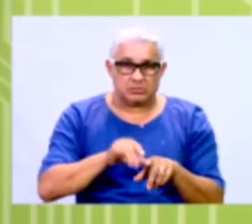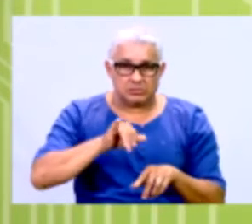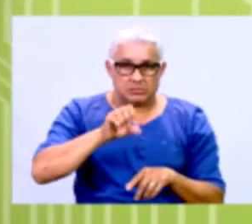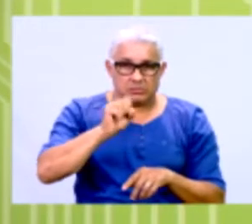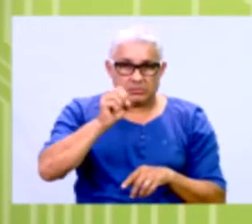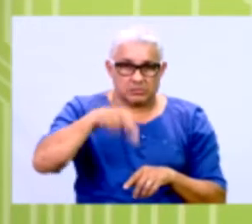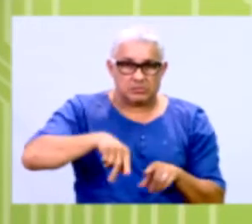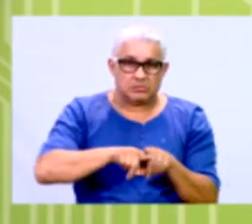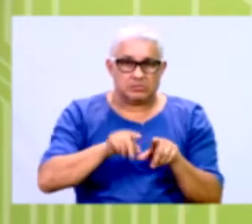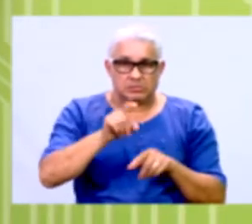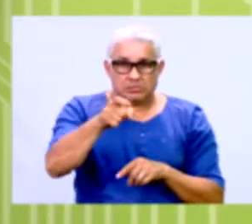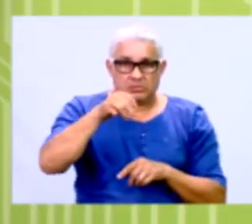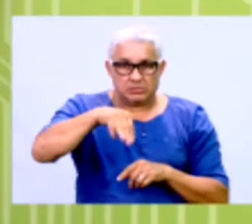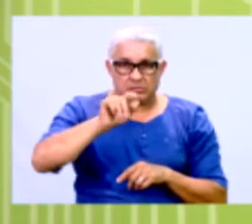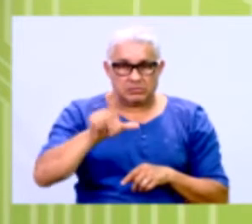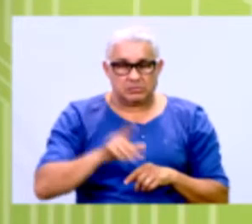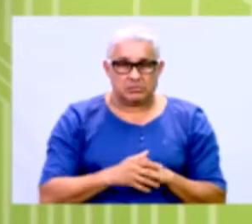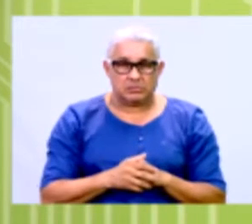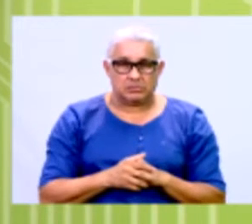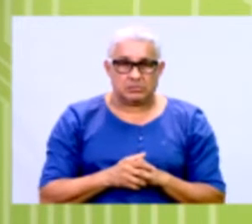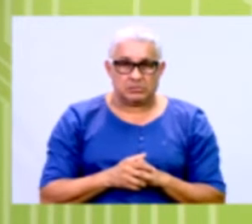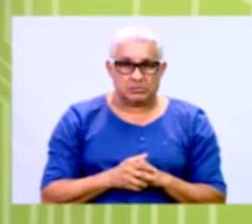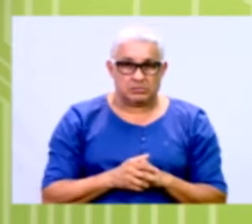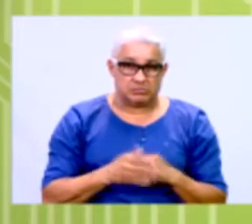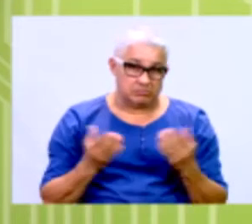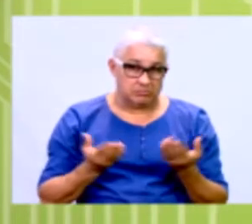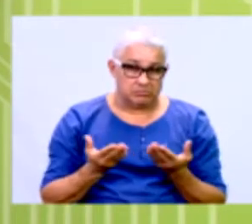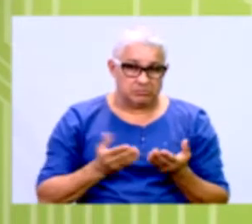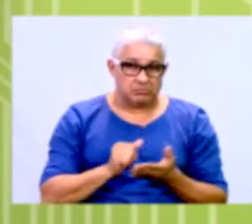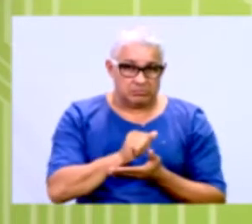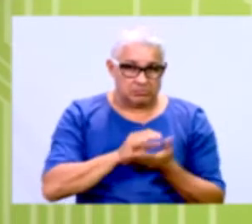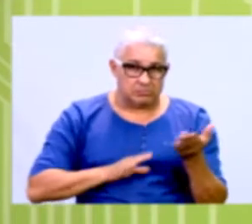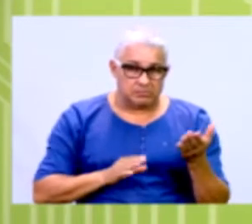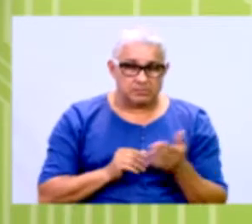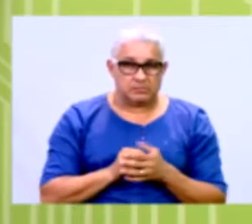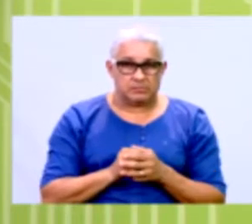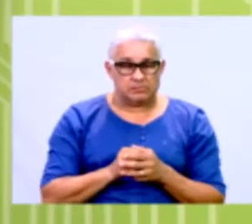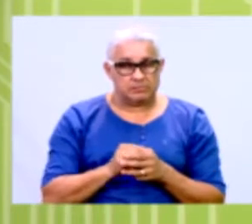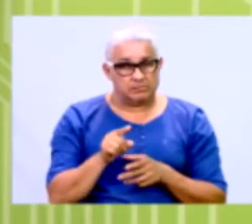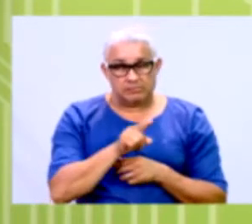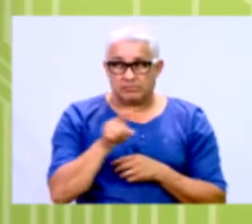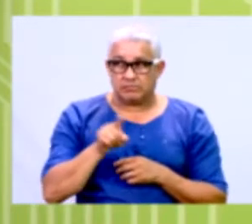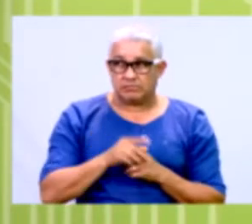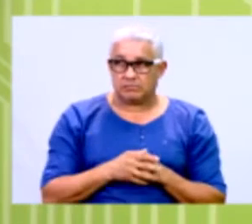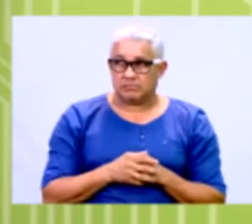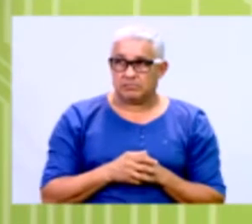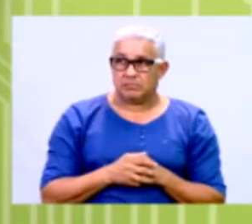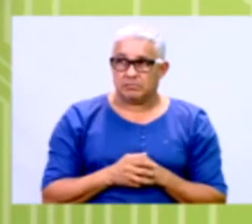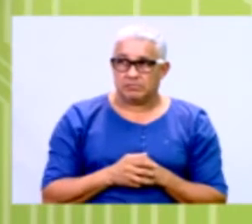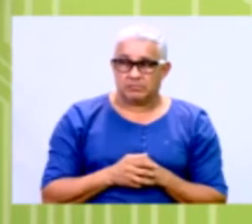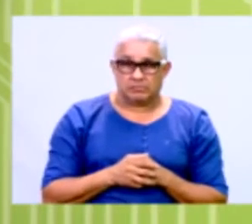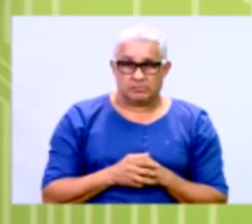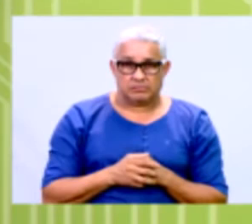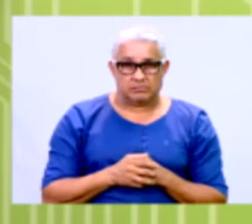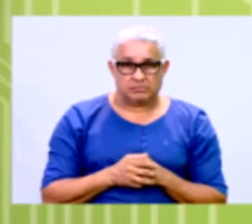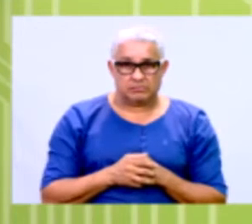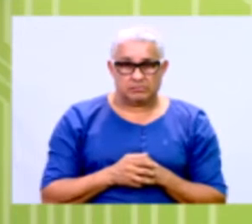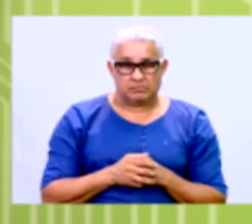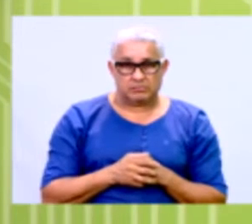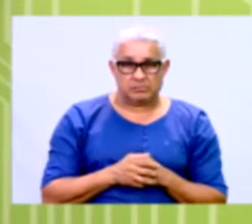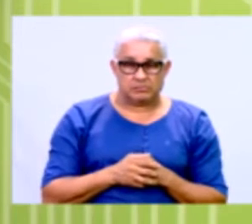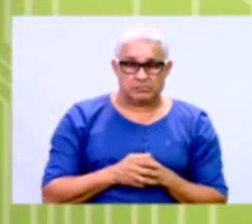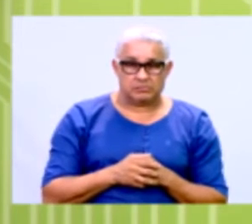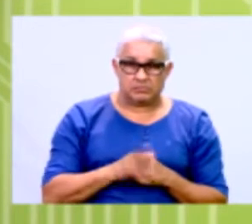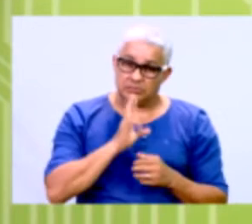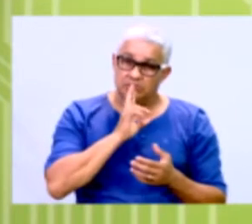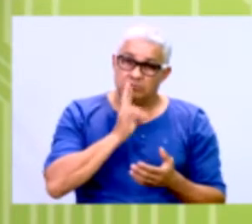JSON, XML, enfim. Vamos agora às nossas atividades para que vocês verifiquem se responderam